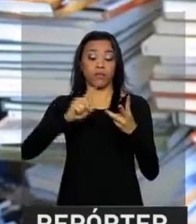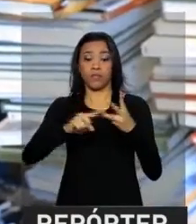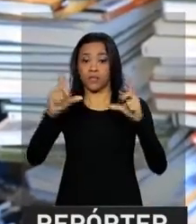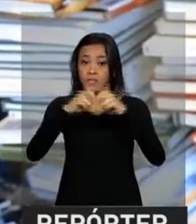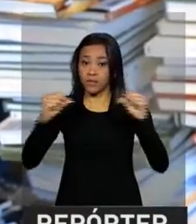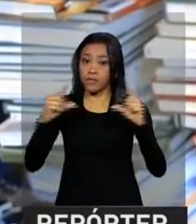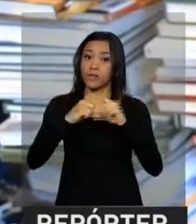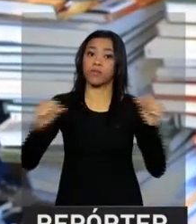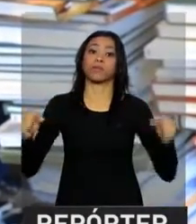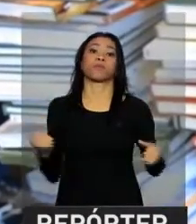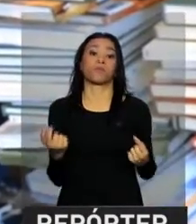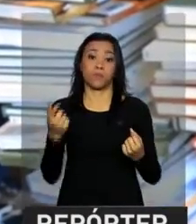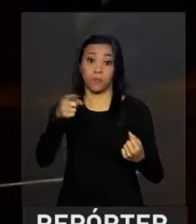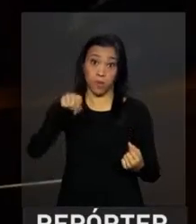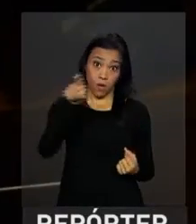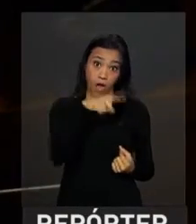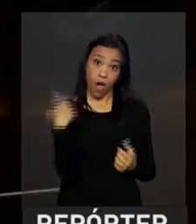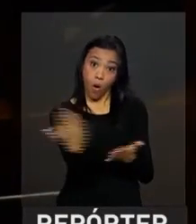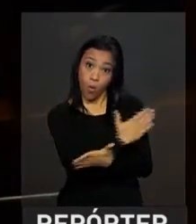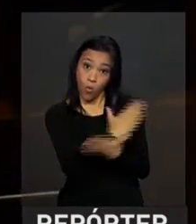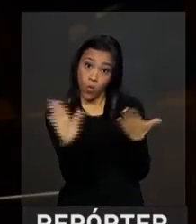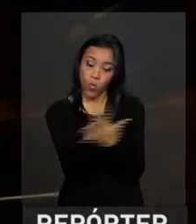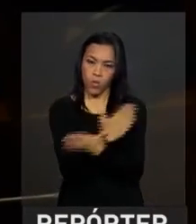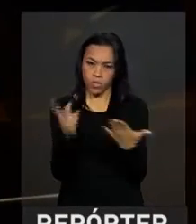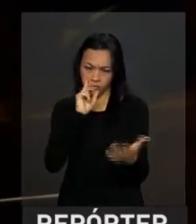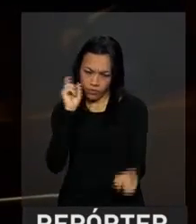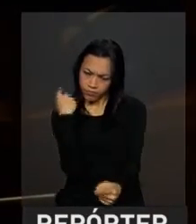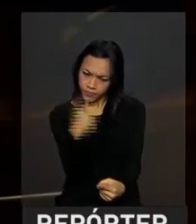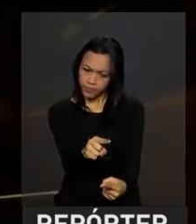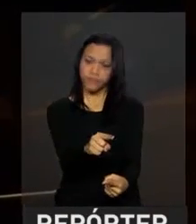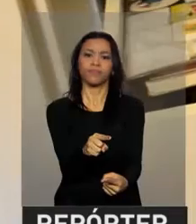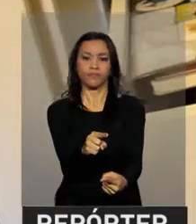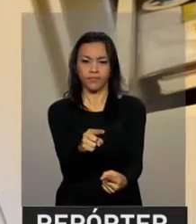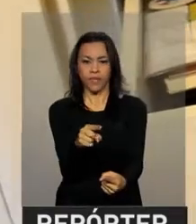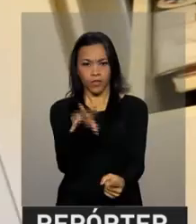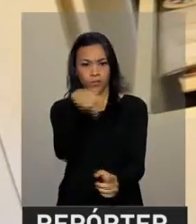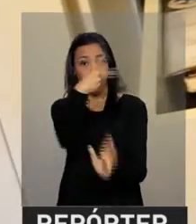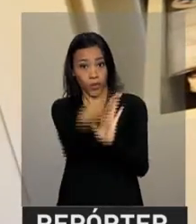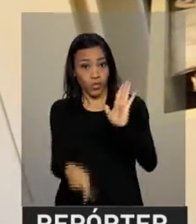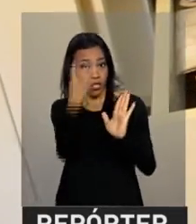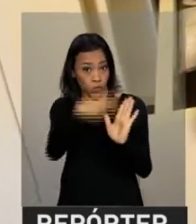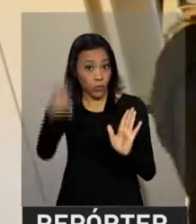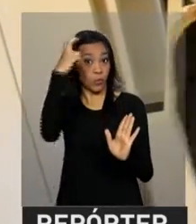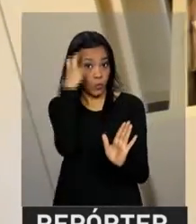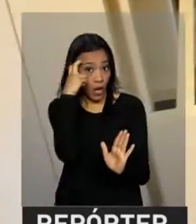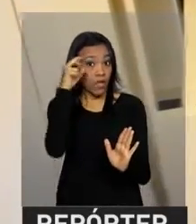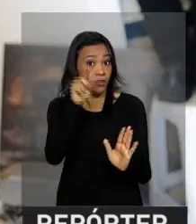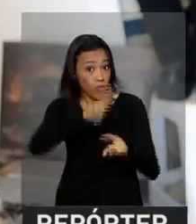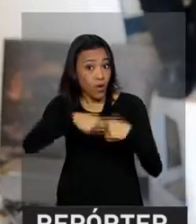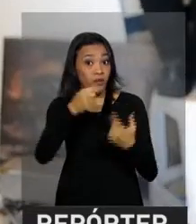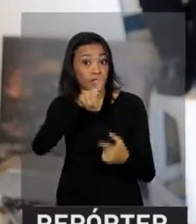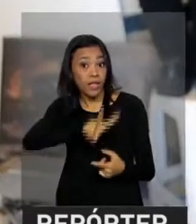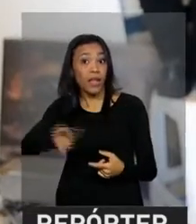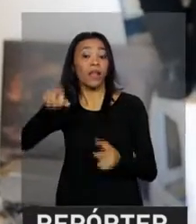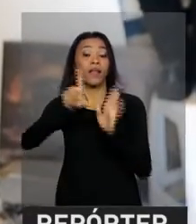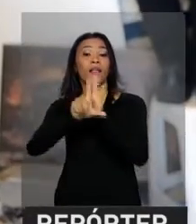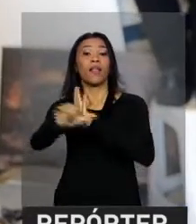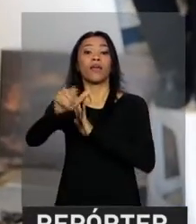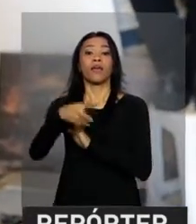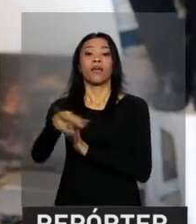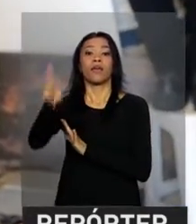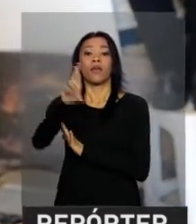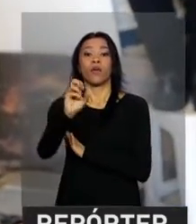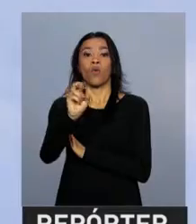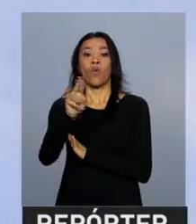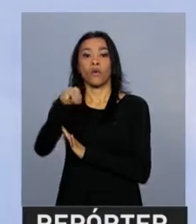Entre as irregularidades apontadas pelas investigações relacionadas a projetos culturais com benefícios da Lei Rouanet, estão